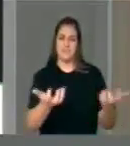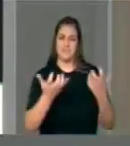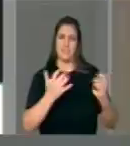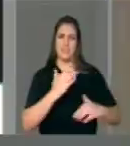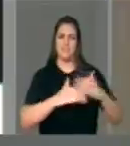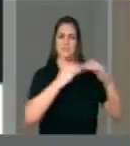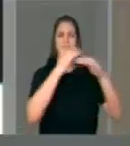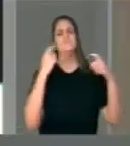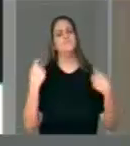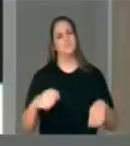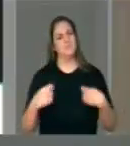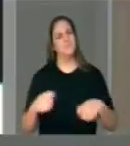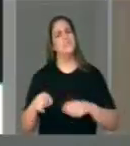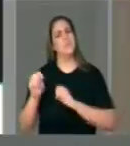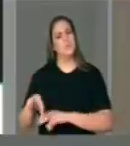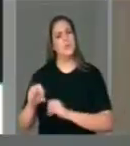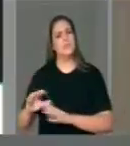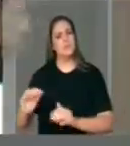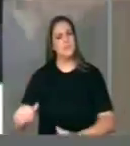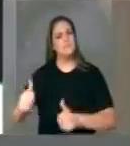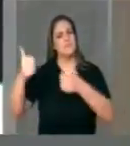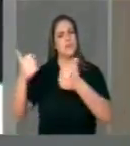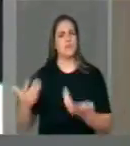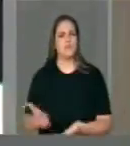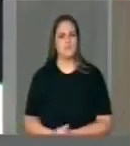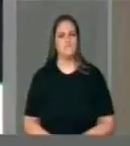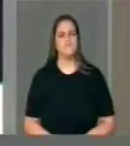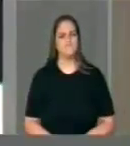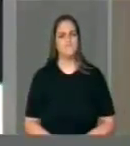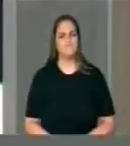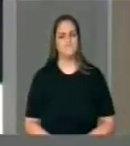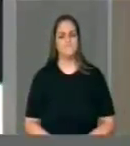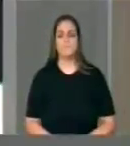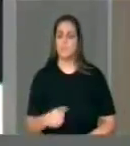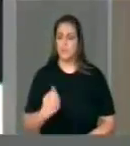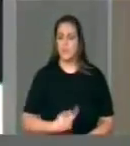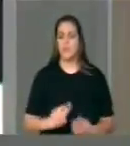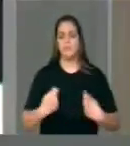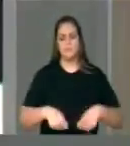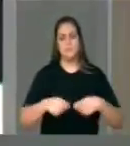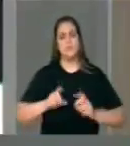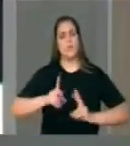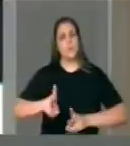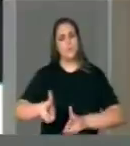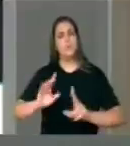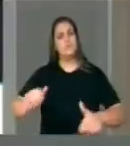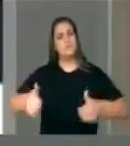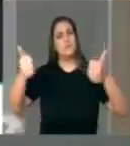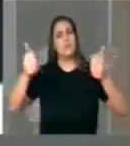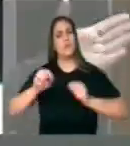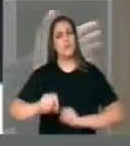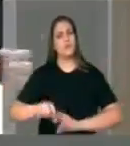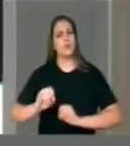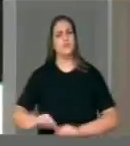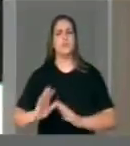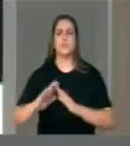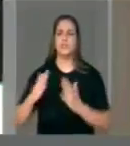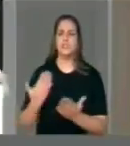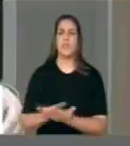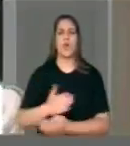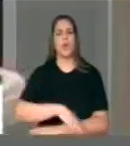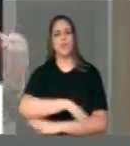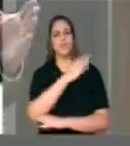sem um grande investimento na educação, e nós precisamos continuar investindo na educação, melhorar, criar escolas de